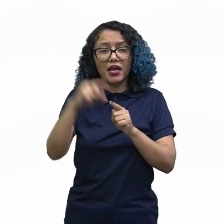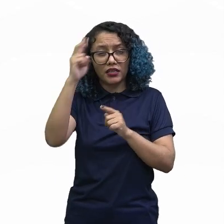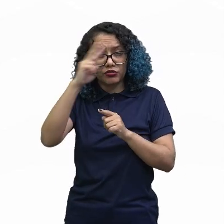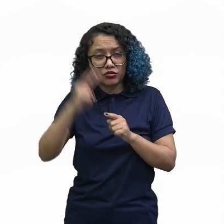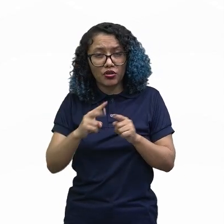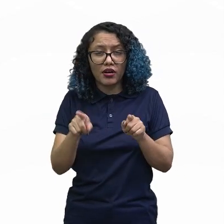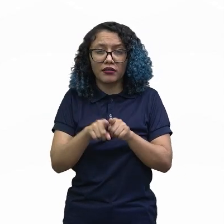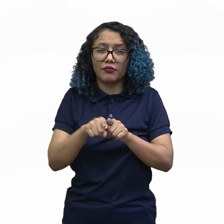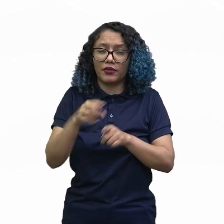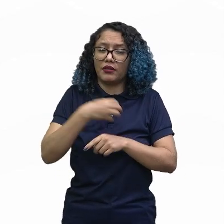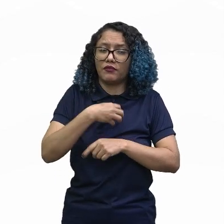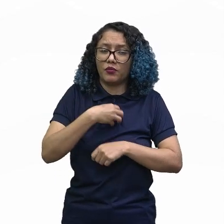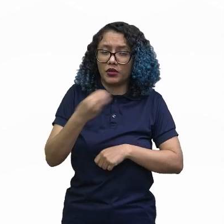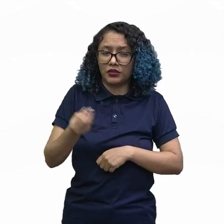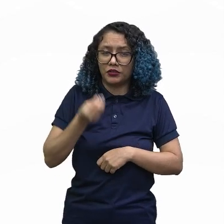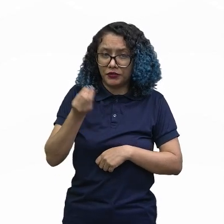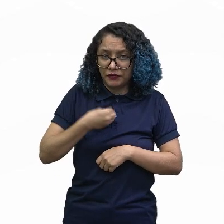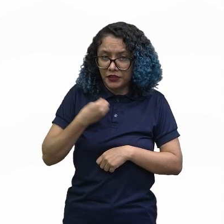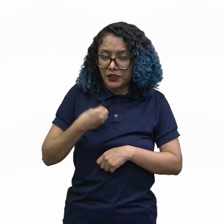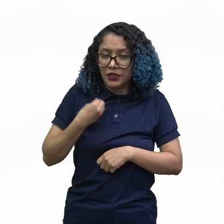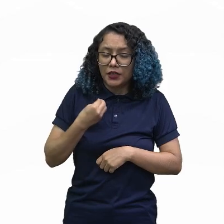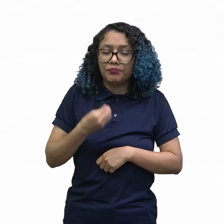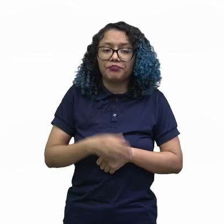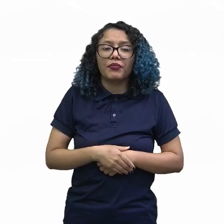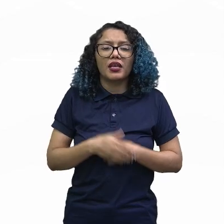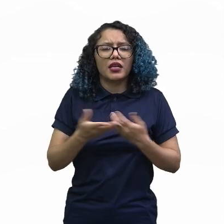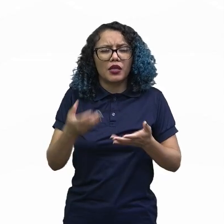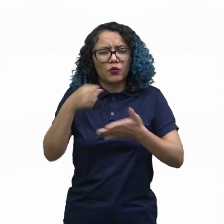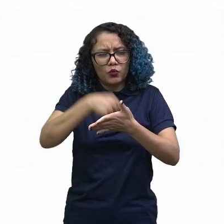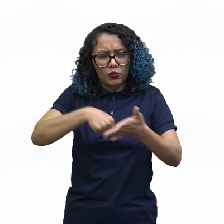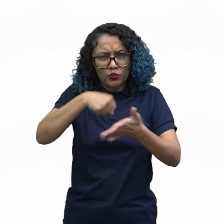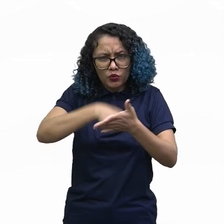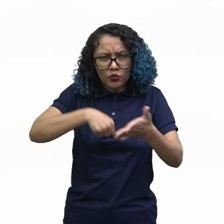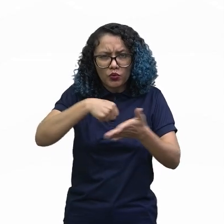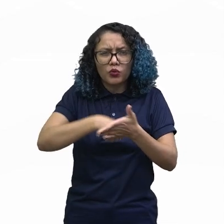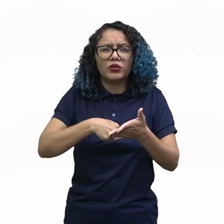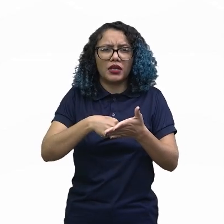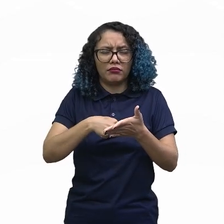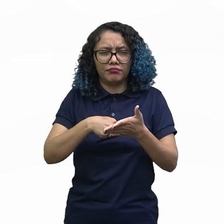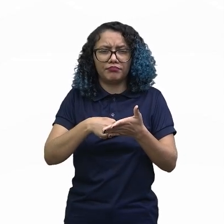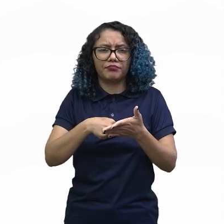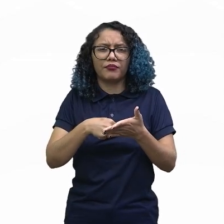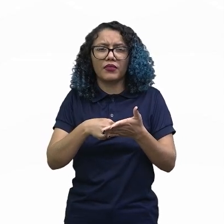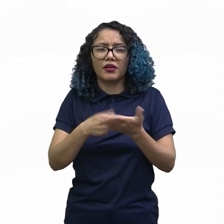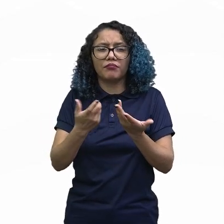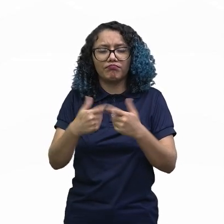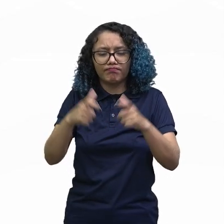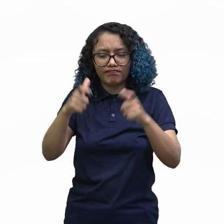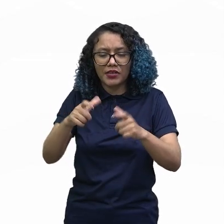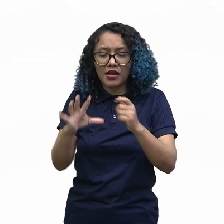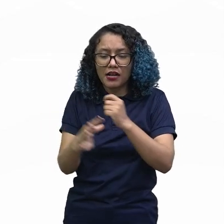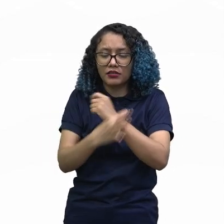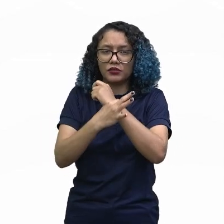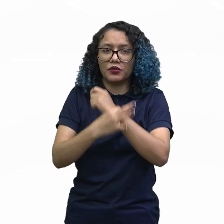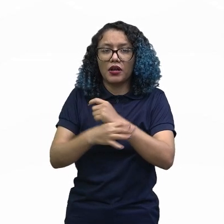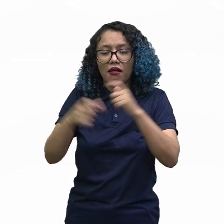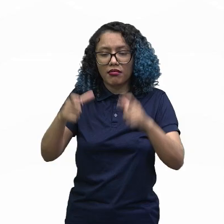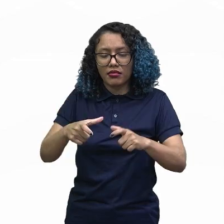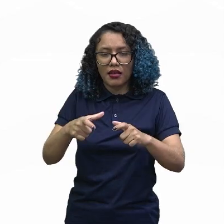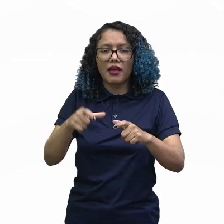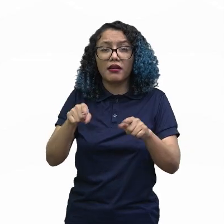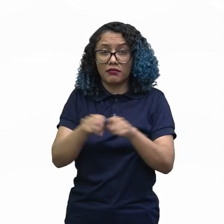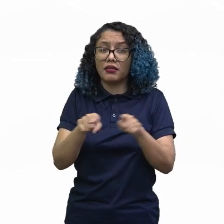A luta por esses territórios, por essa titulação, é uma luta que também é compartilhada com os